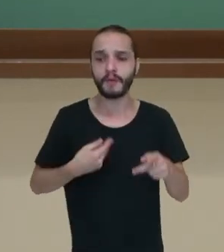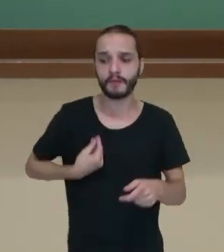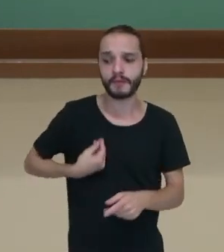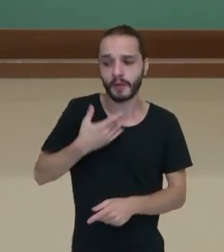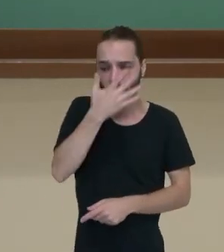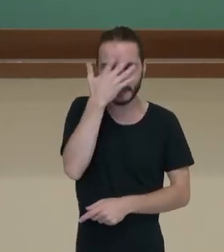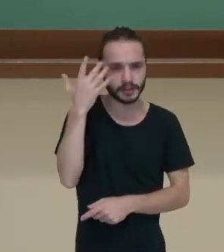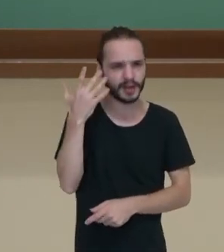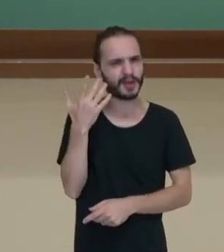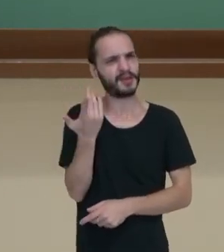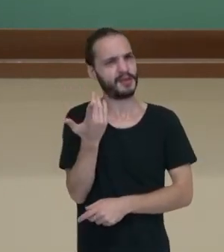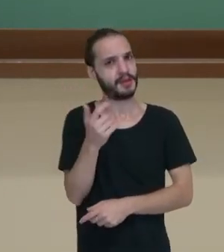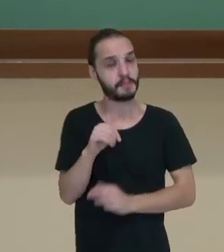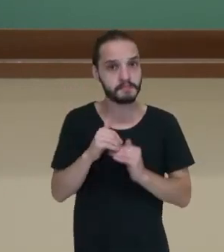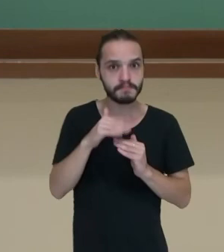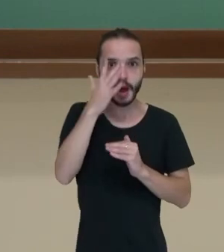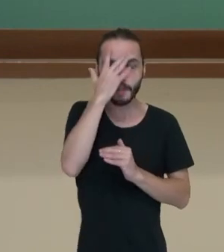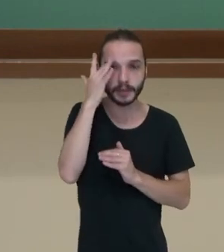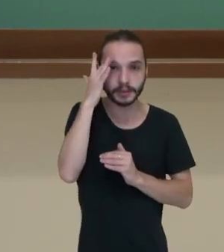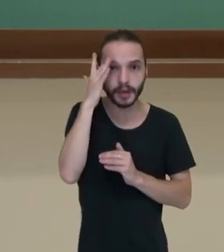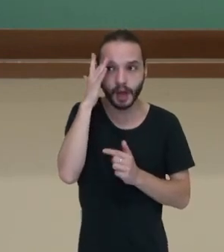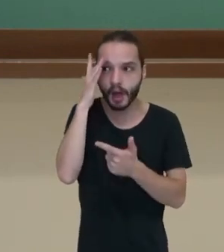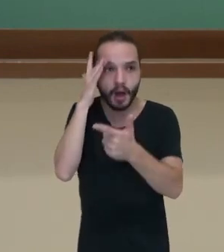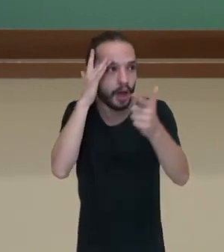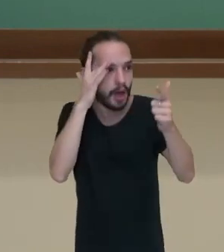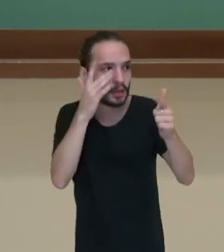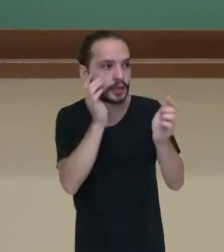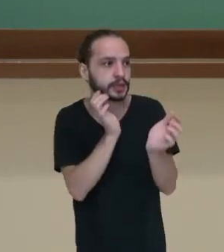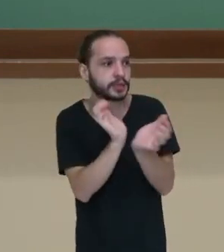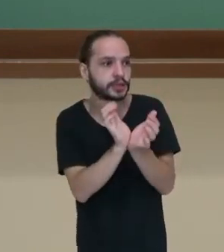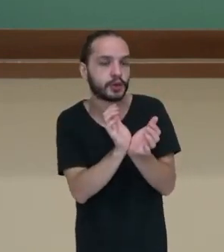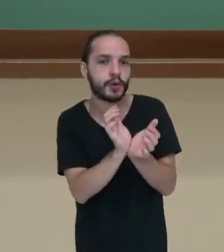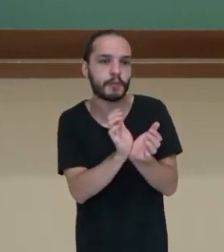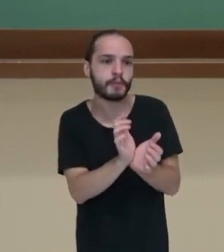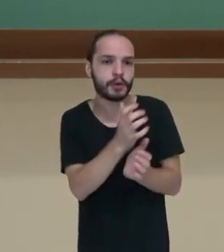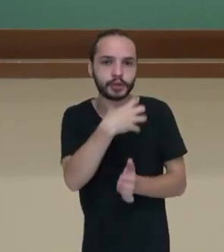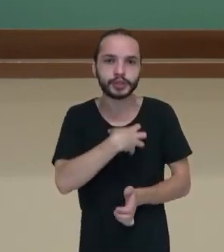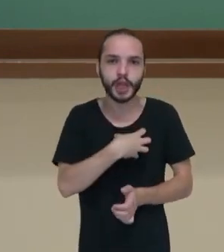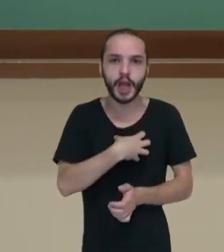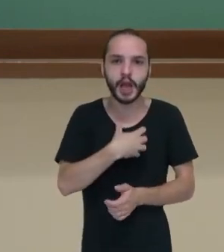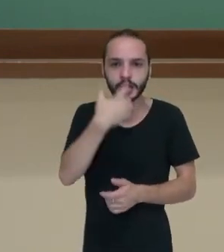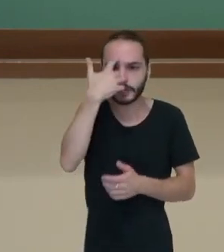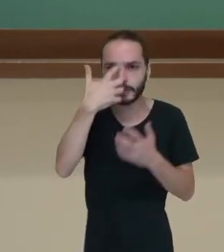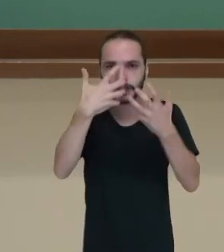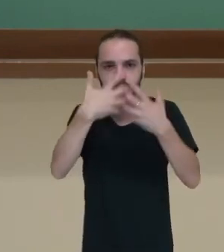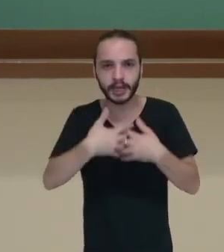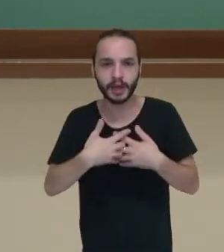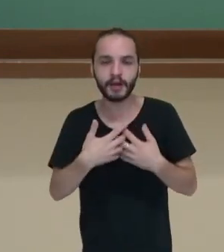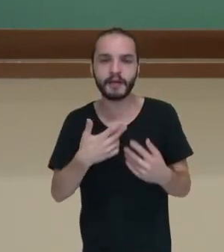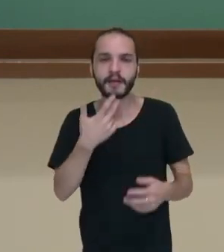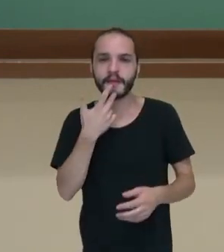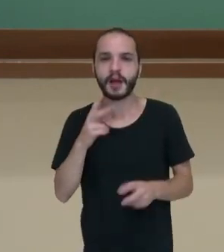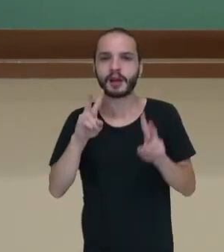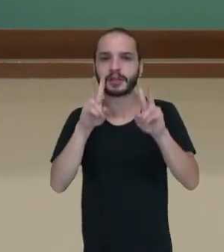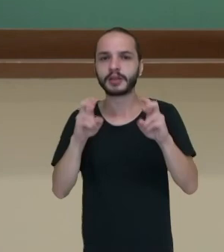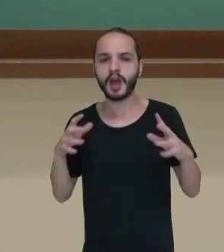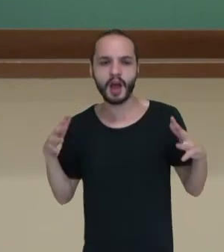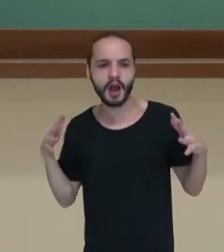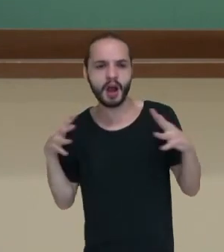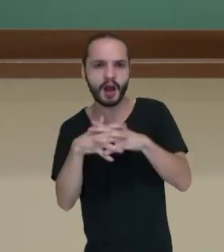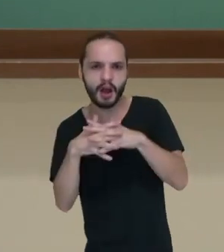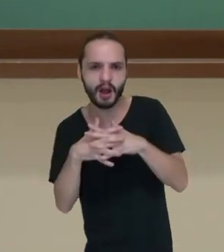a ver, peraí, tem mais gente, tem outras formas de pensar. Quando a gente está falando de conflitos, por exemplo, apesar de